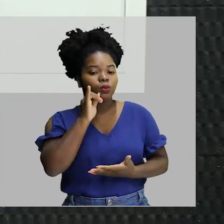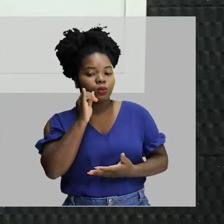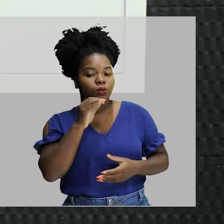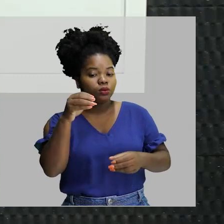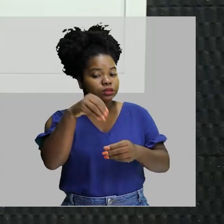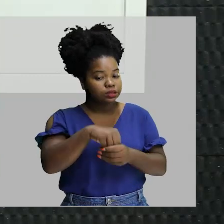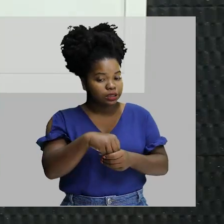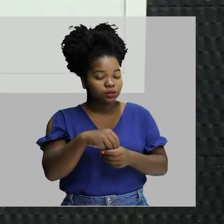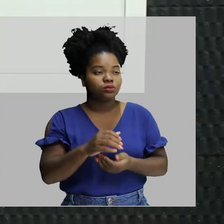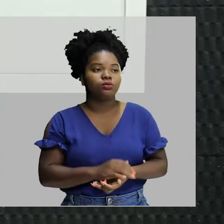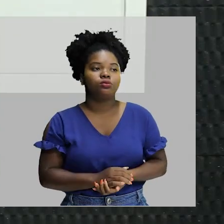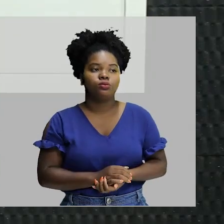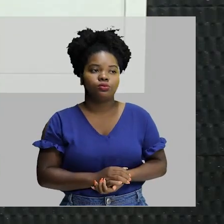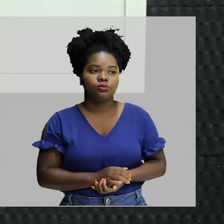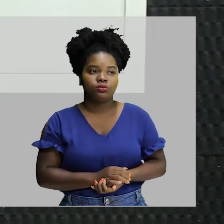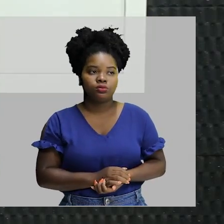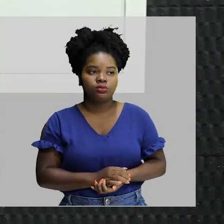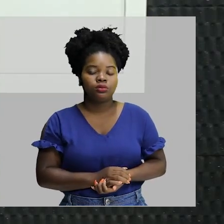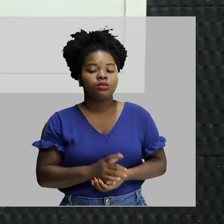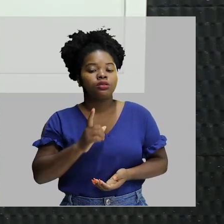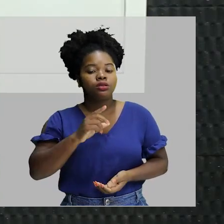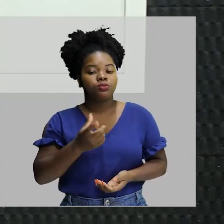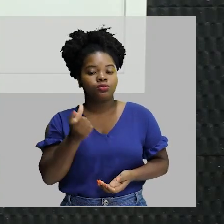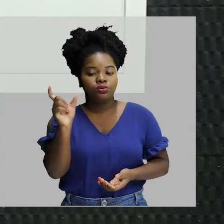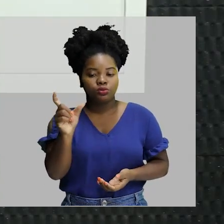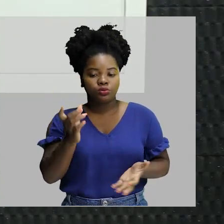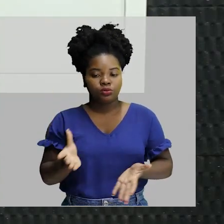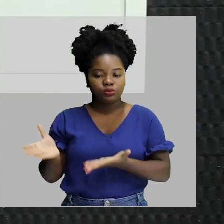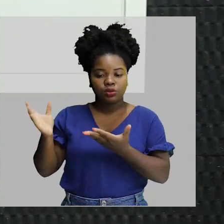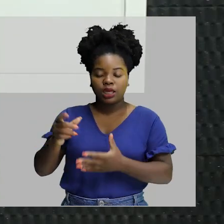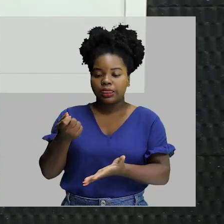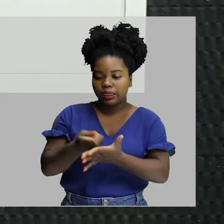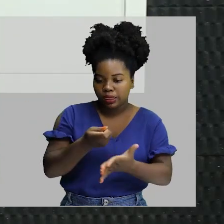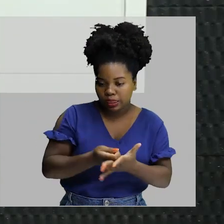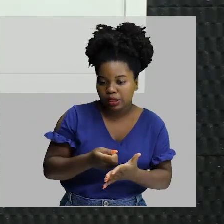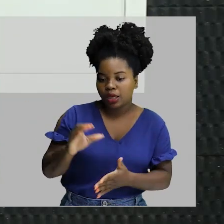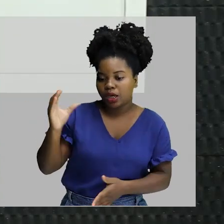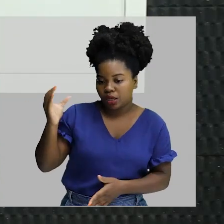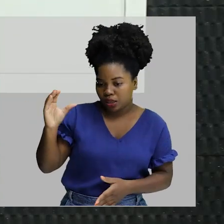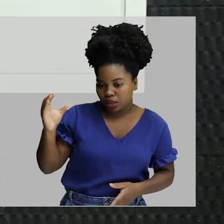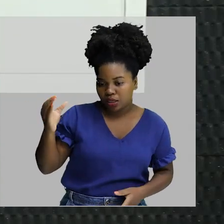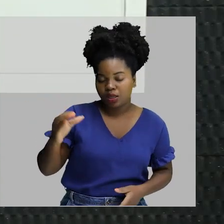dentro do que nós chamamos de determinismo científico.